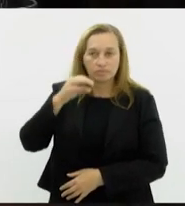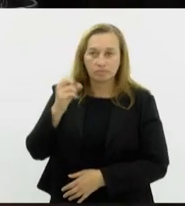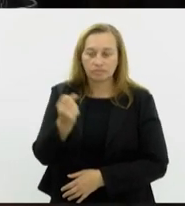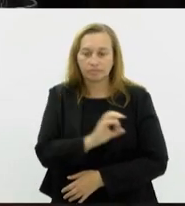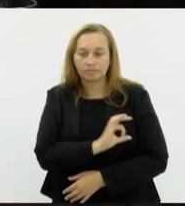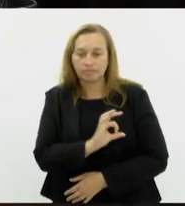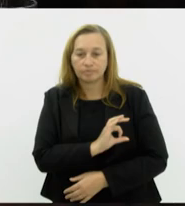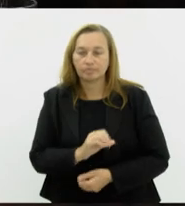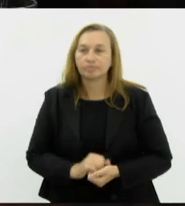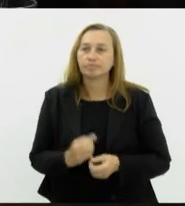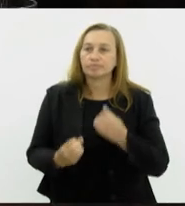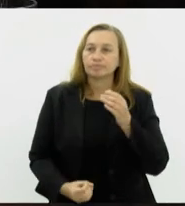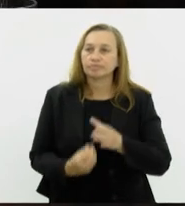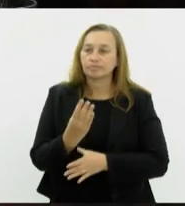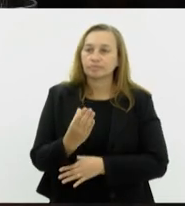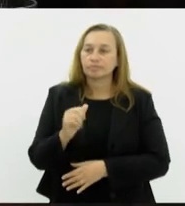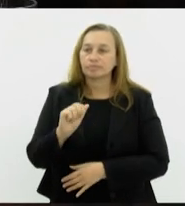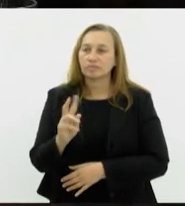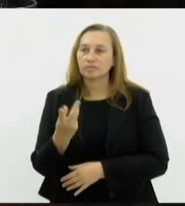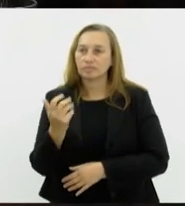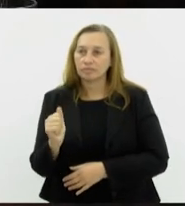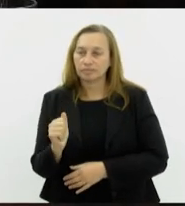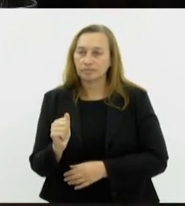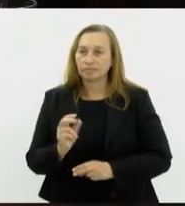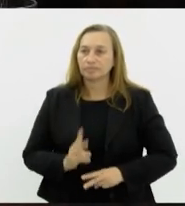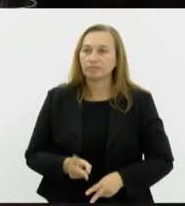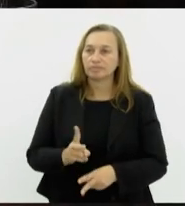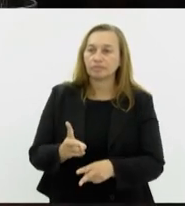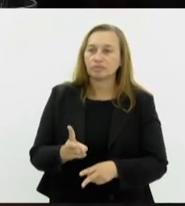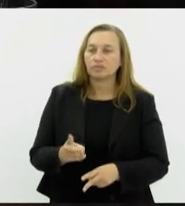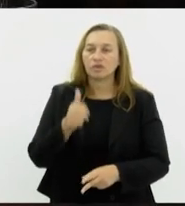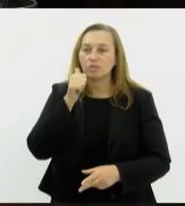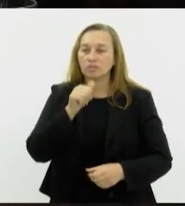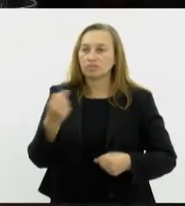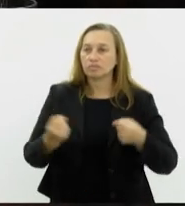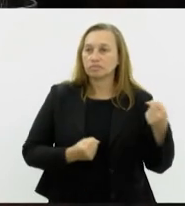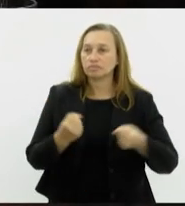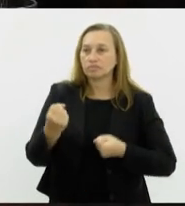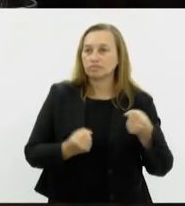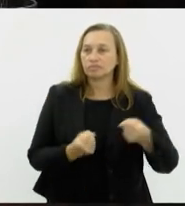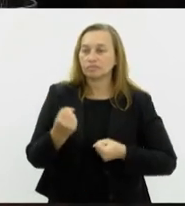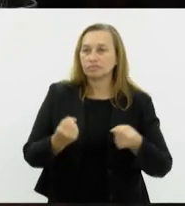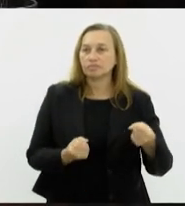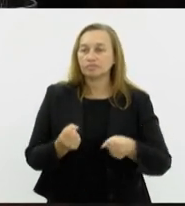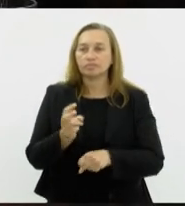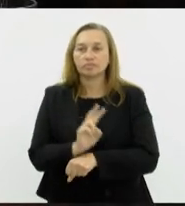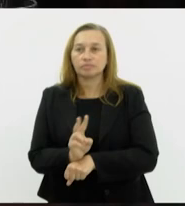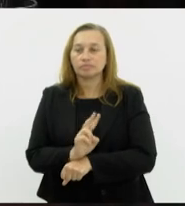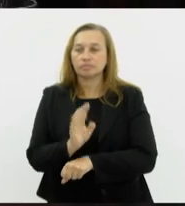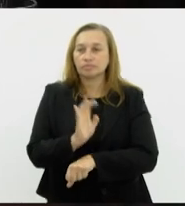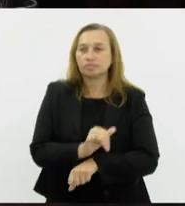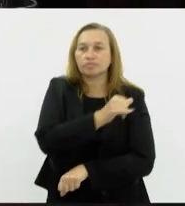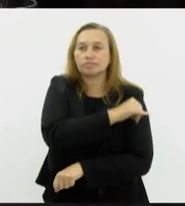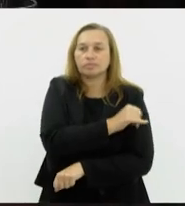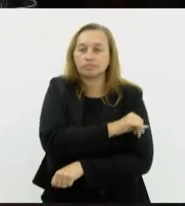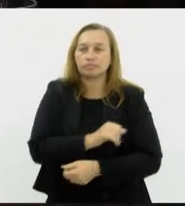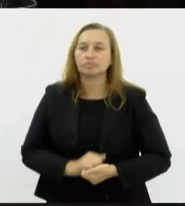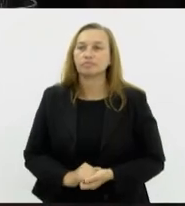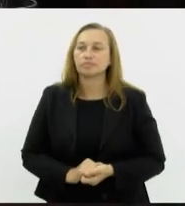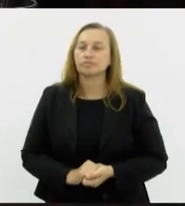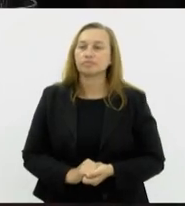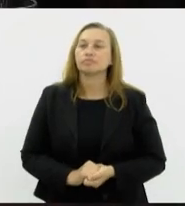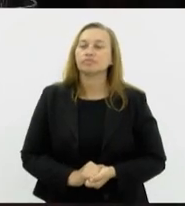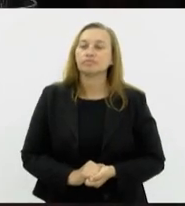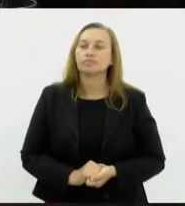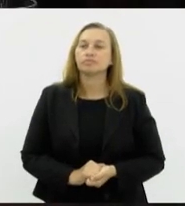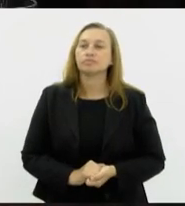que dispõe sobre a criação da campanha permanente Mulher no Volante, Segurança Constante, no âmbito do Estado do Rio de Janeiro. Pareceres